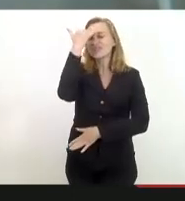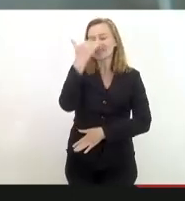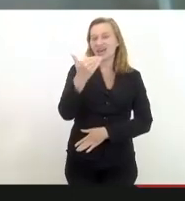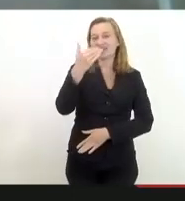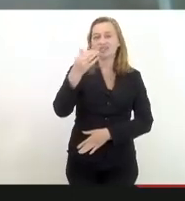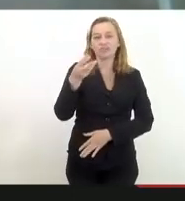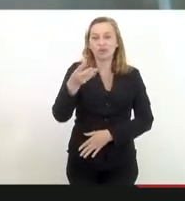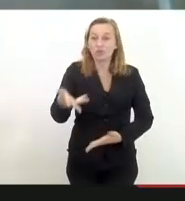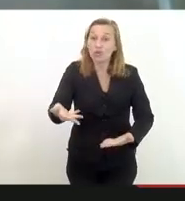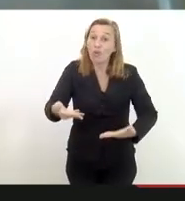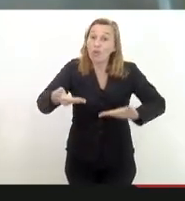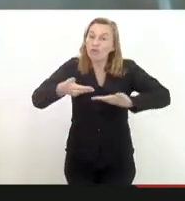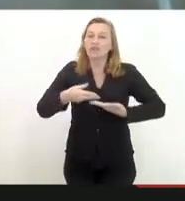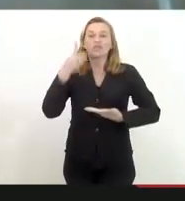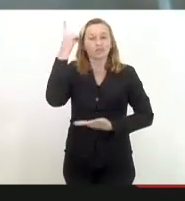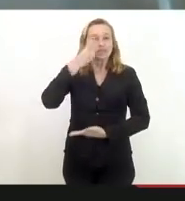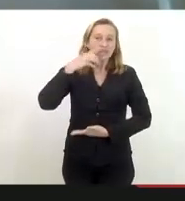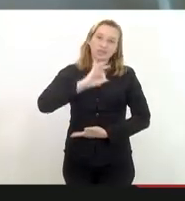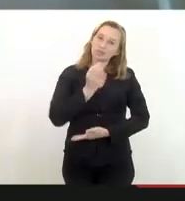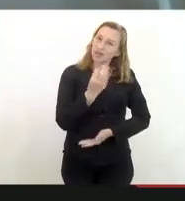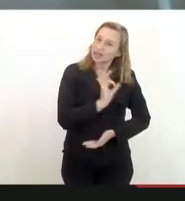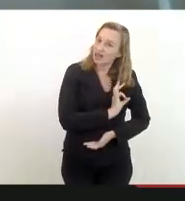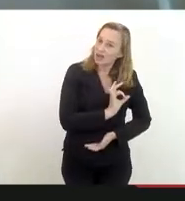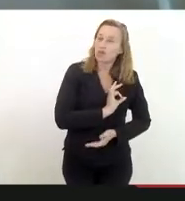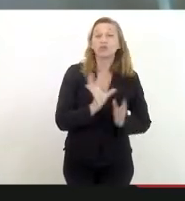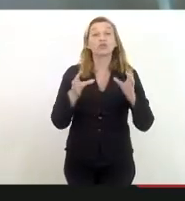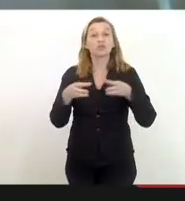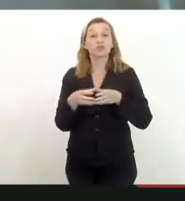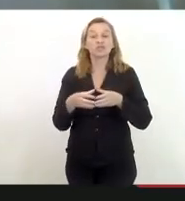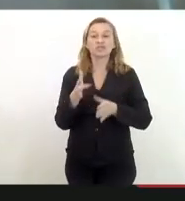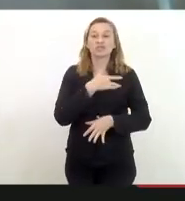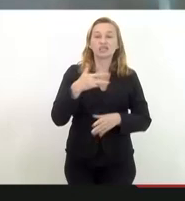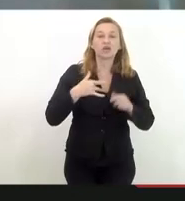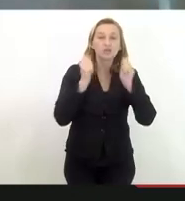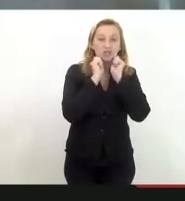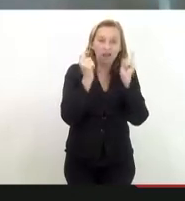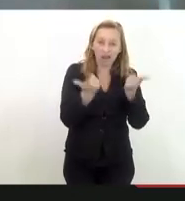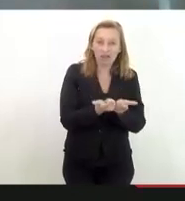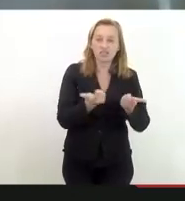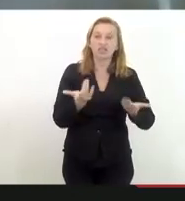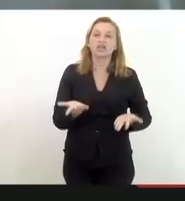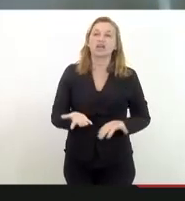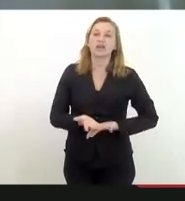o convite da deputada Marta Rocha, da Comissão de Saúde da ALERJ.